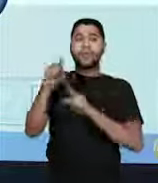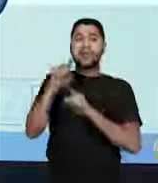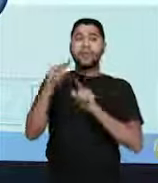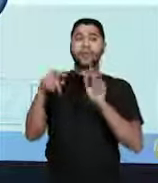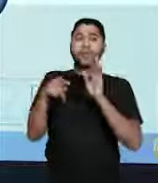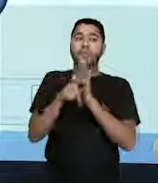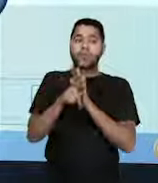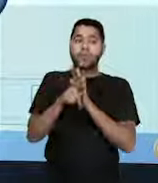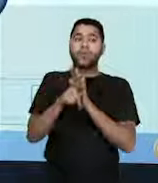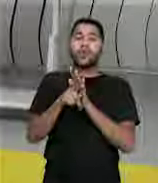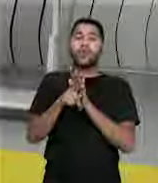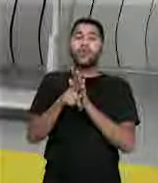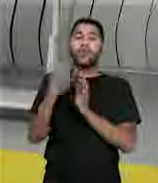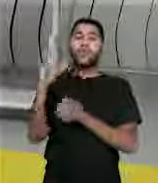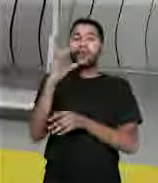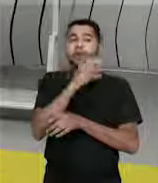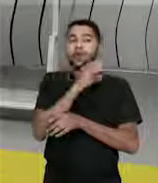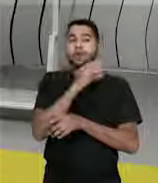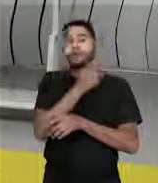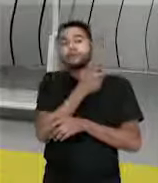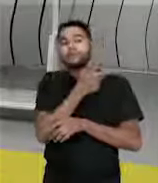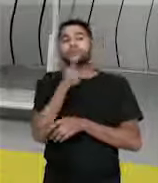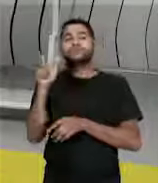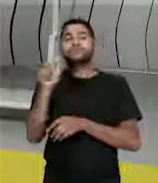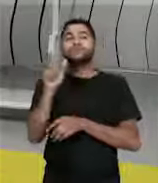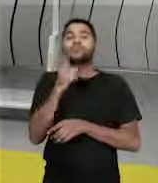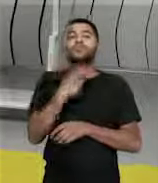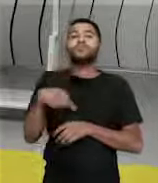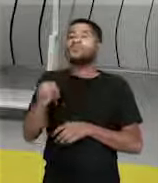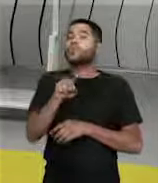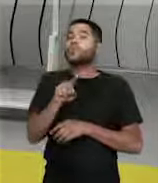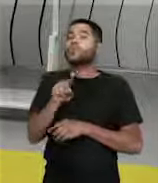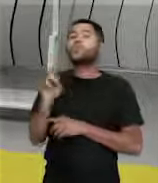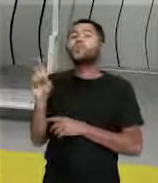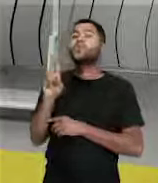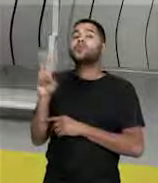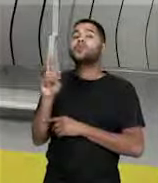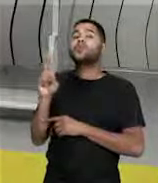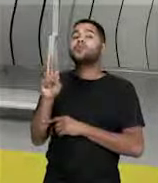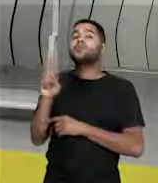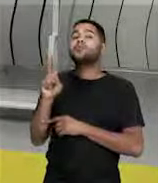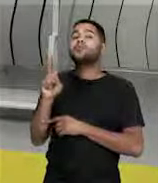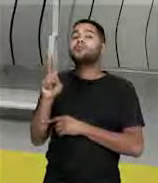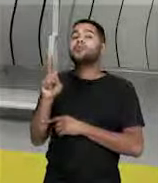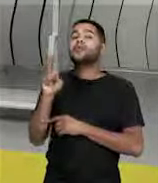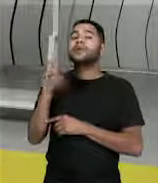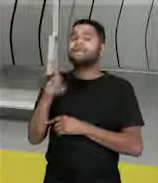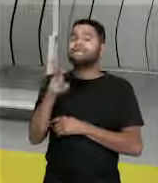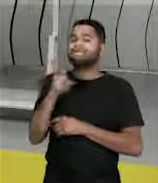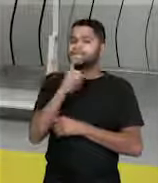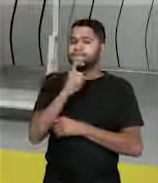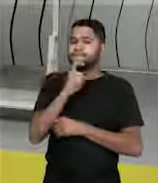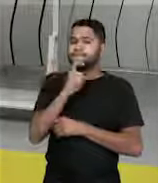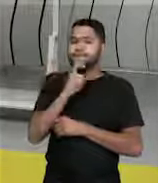calor para uma outra fonte que nós chamamos de fonte fria.